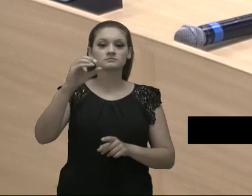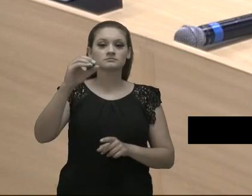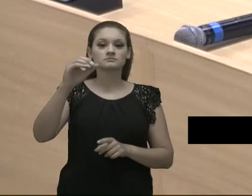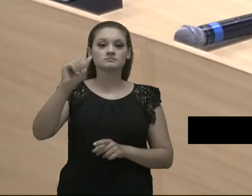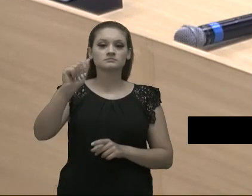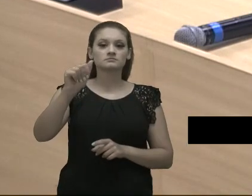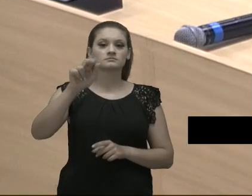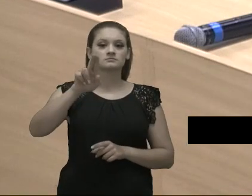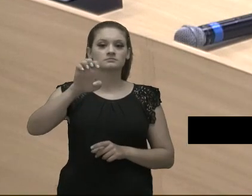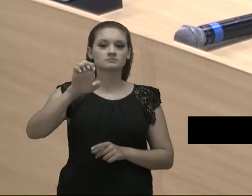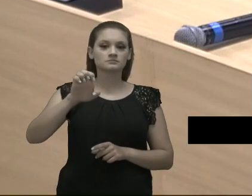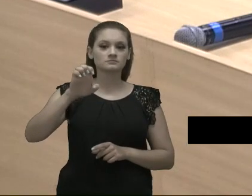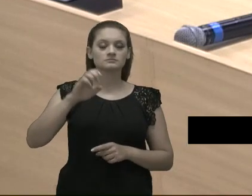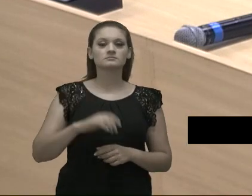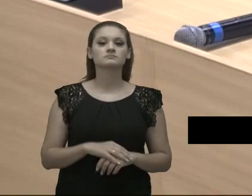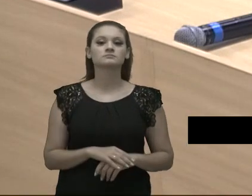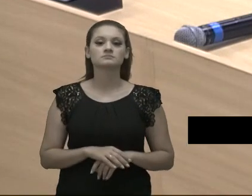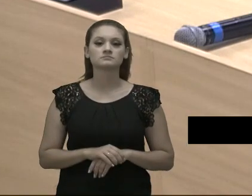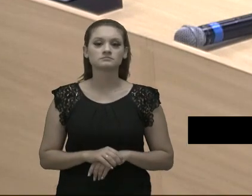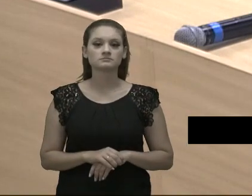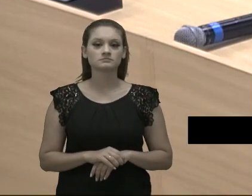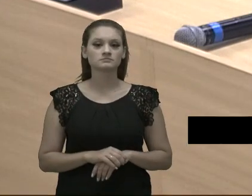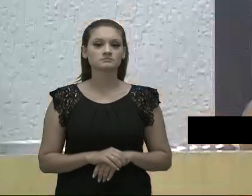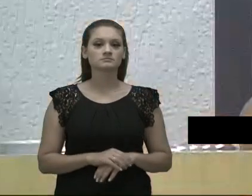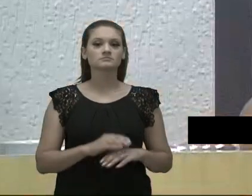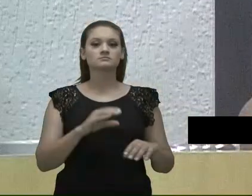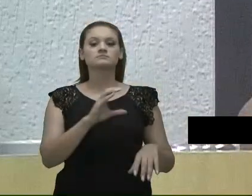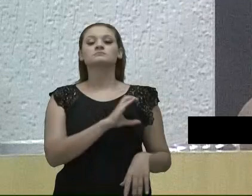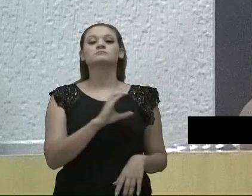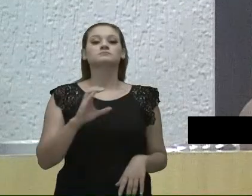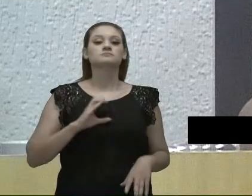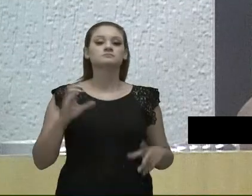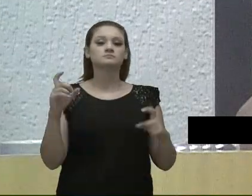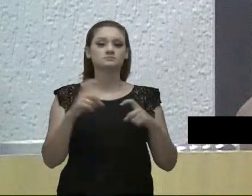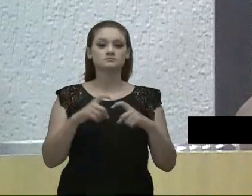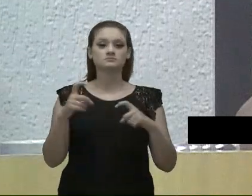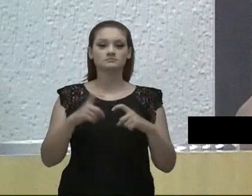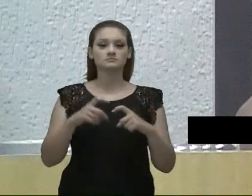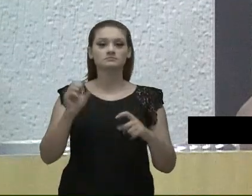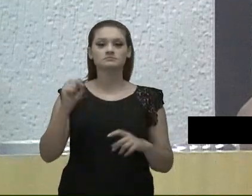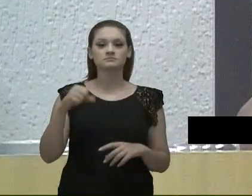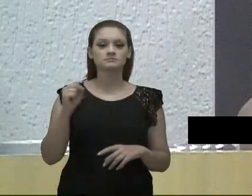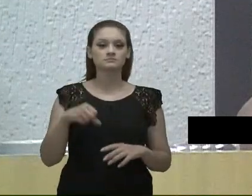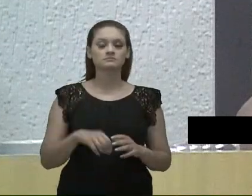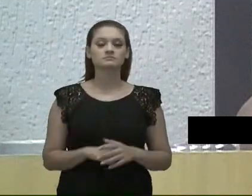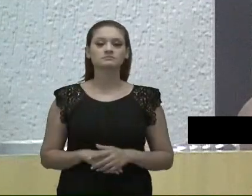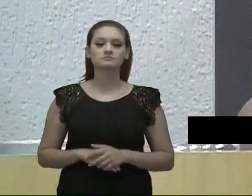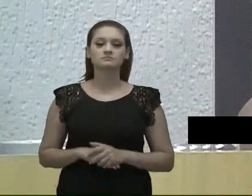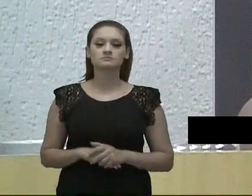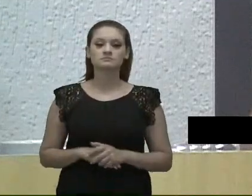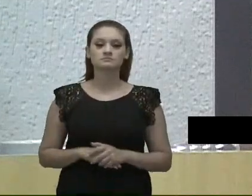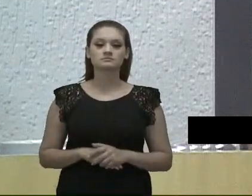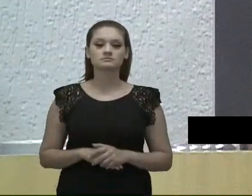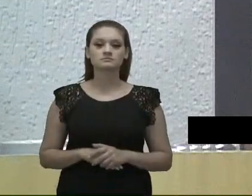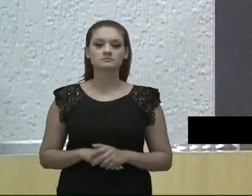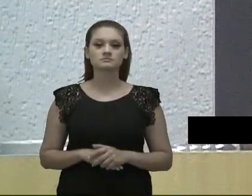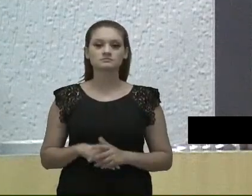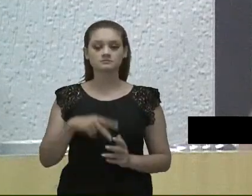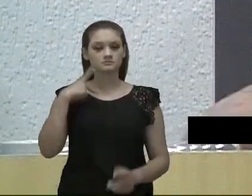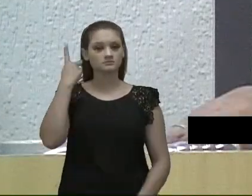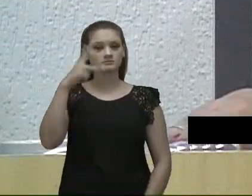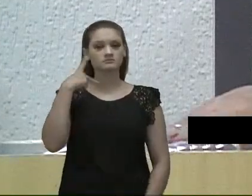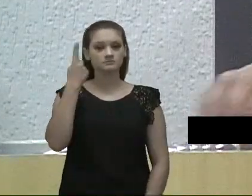ele fala diretamente com o Cauê. Mas com coordenação médica? Sim. Tá. Vereador